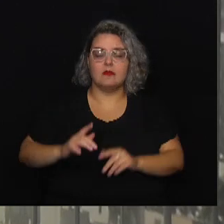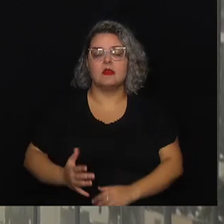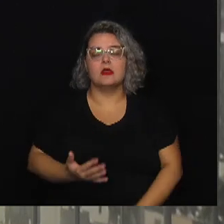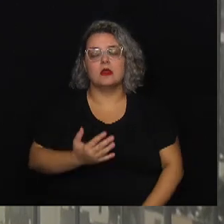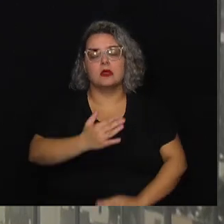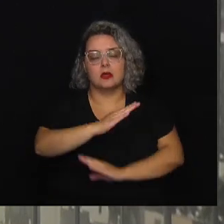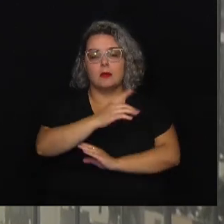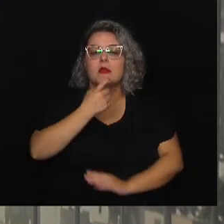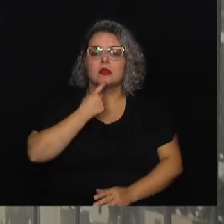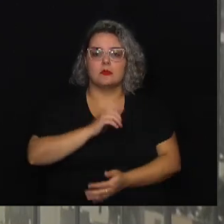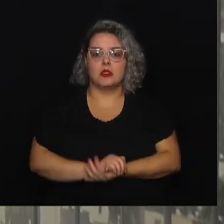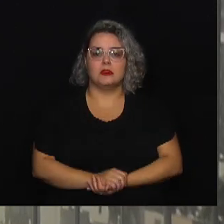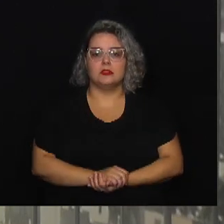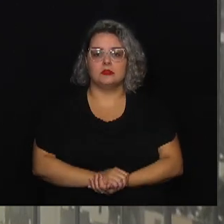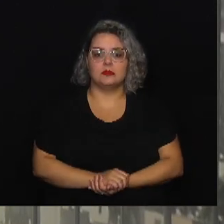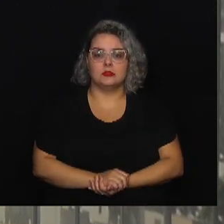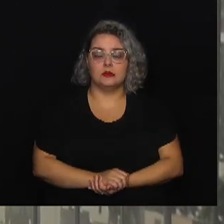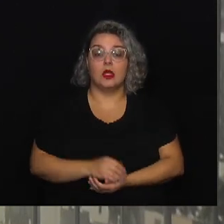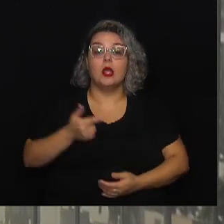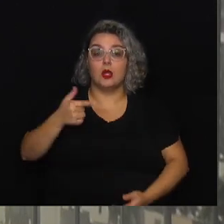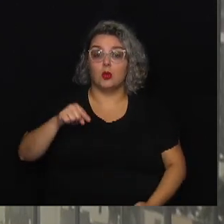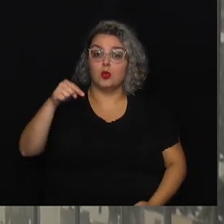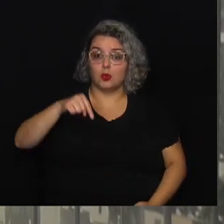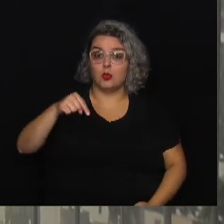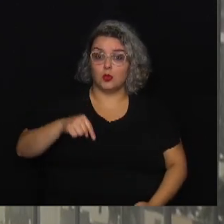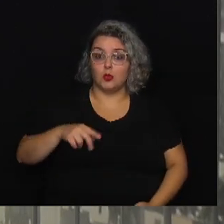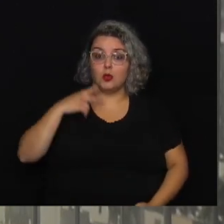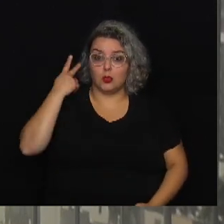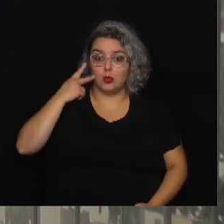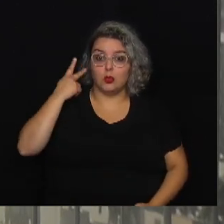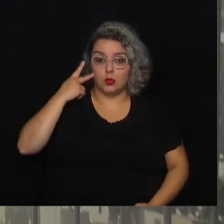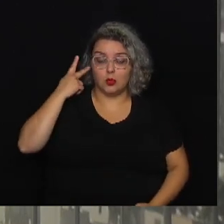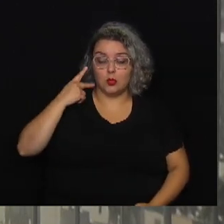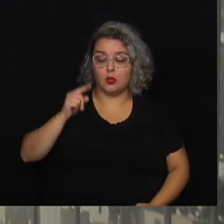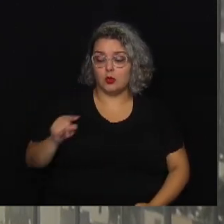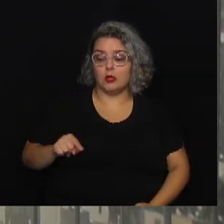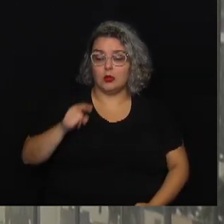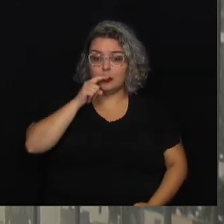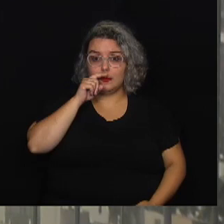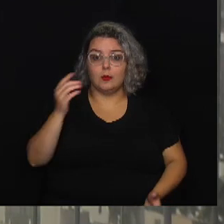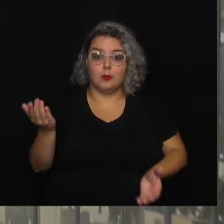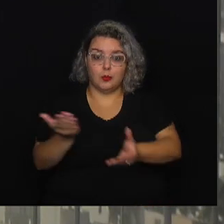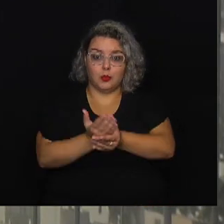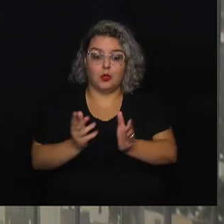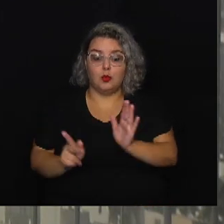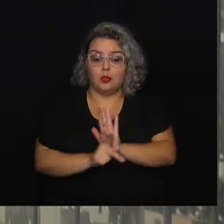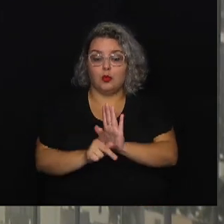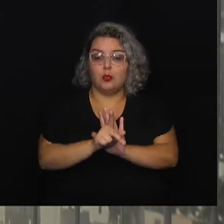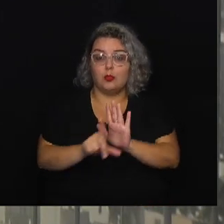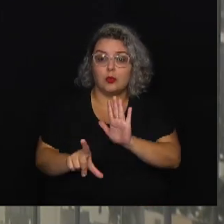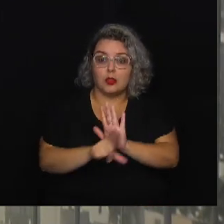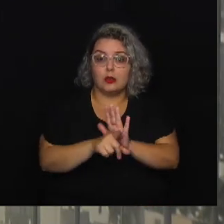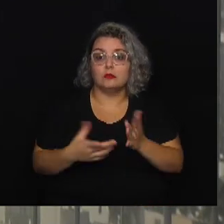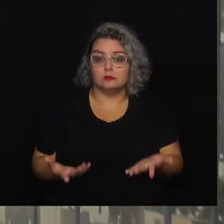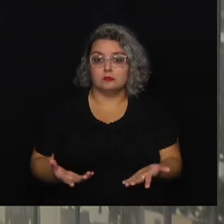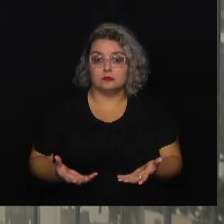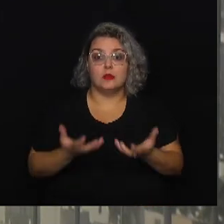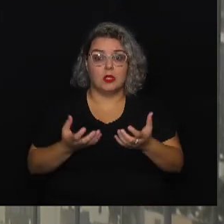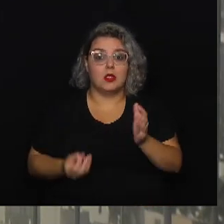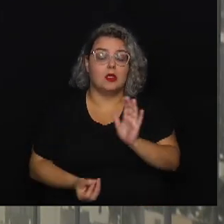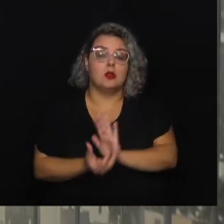youtube.com/TV Câmara Campinas. E a gente continua com o vereador Zé Carlos porque ele protocolou um projeto de lei que quer instituir